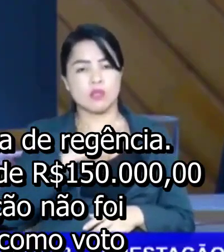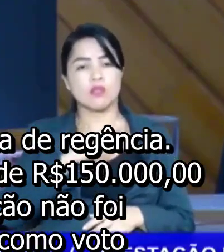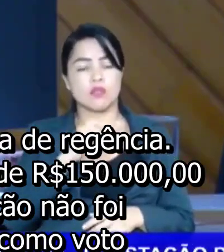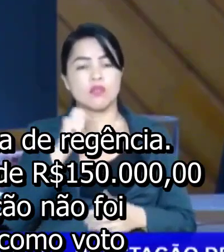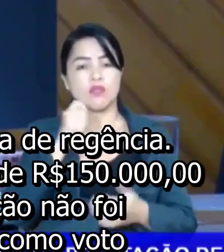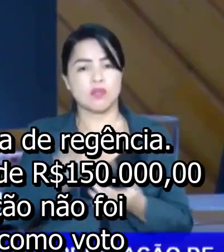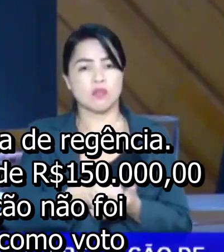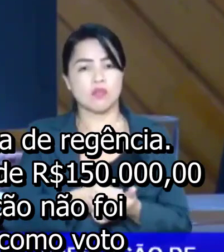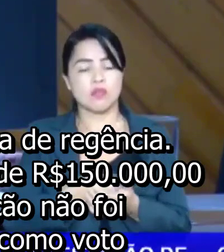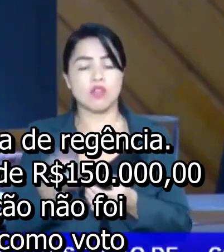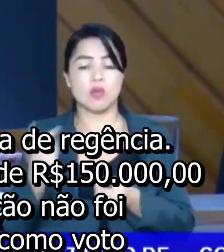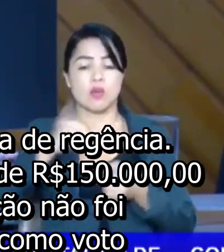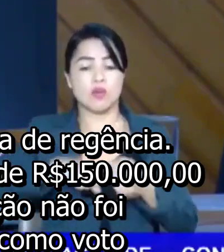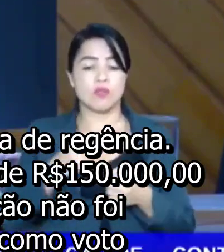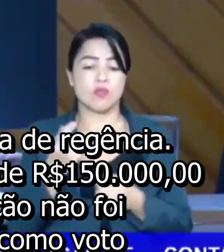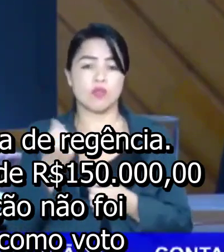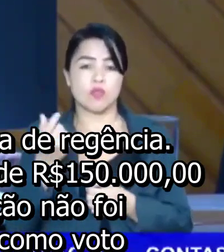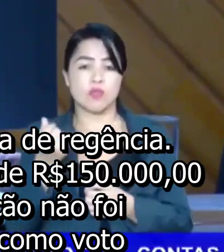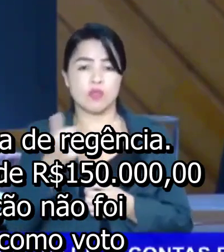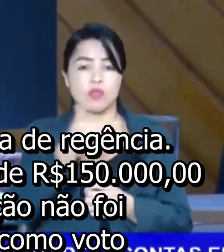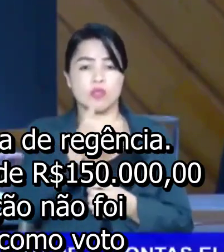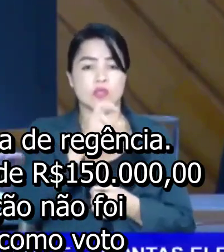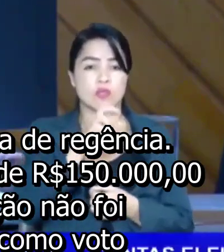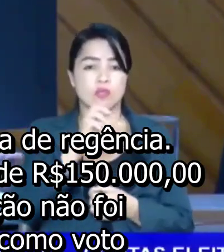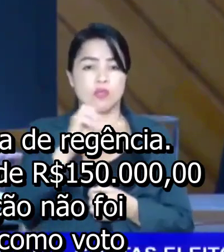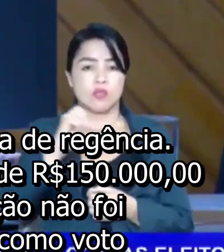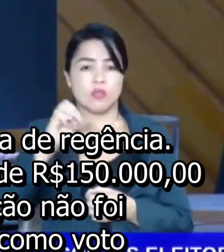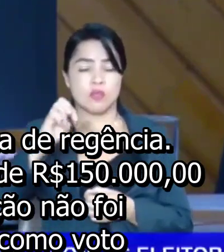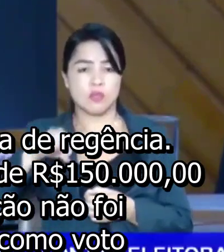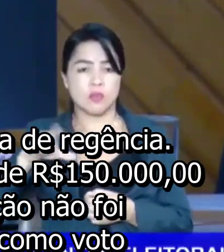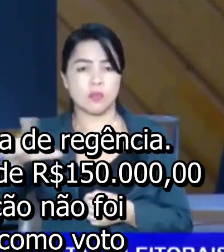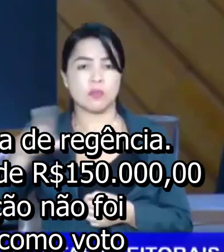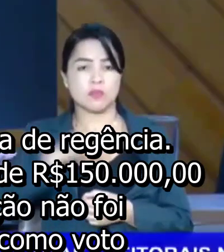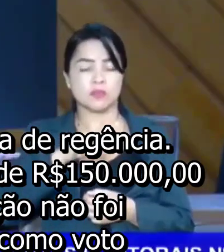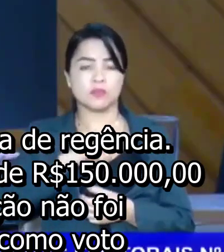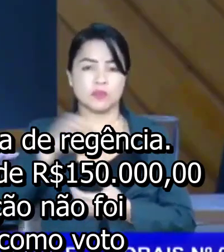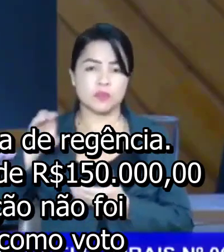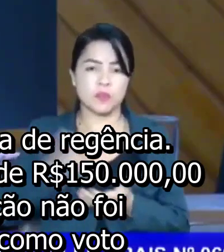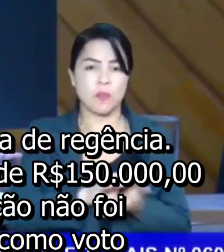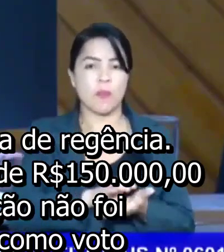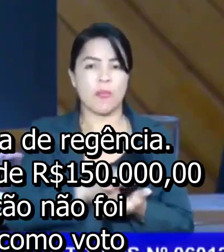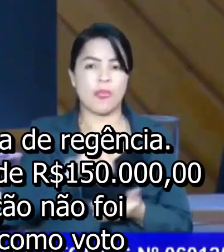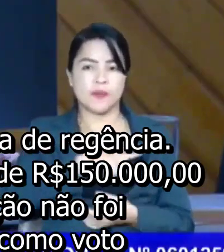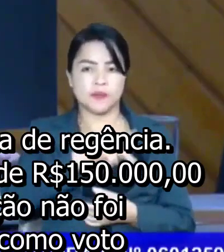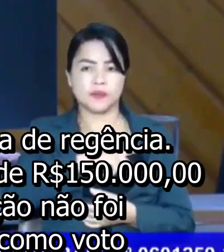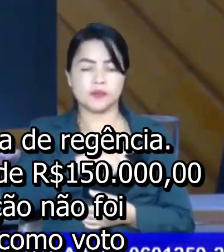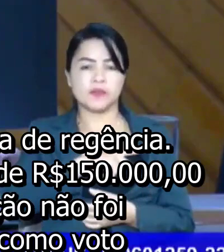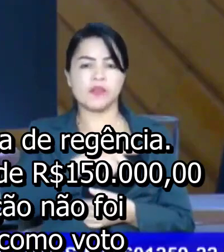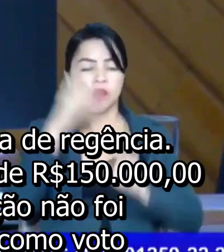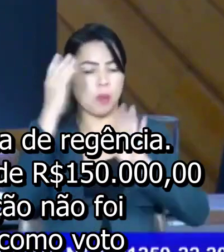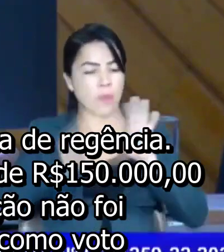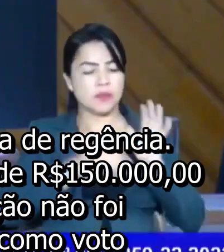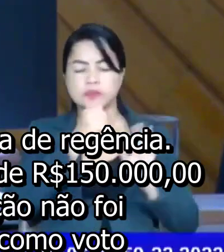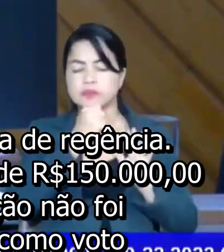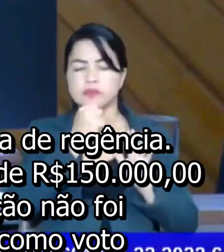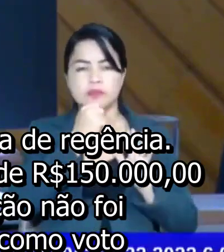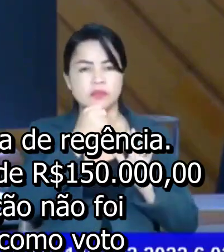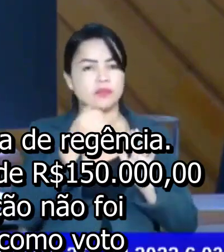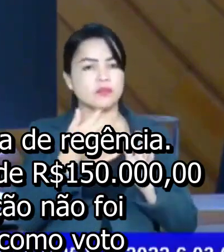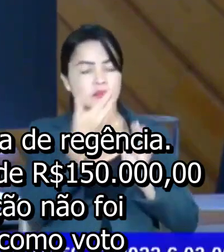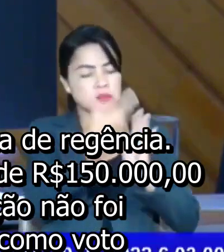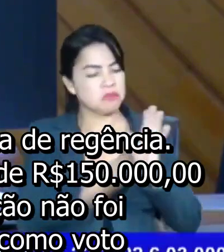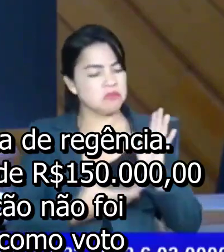a devolução ao Tesouro Nacional do valor de R$ 150 mil, relativo a recursos de origem pública, cuja comprovação não foi